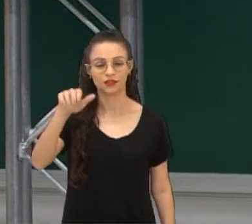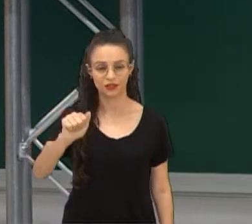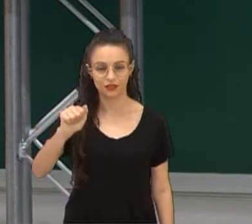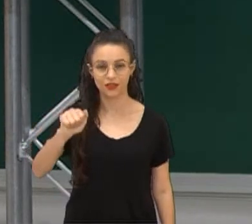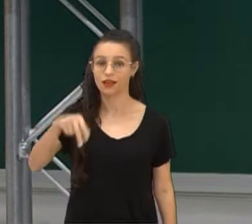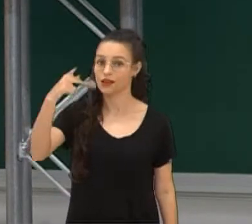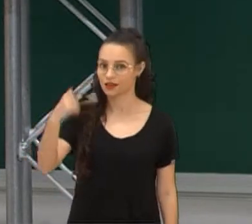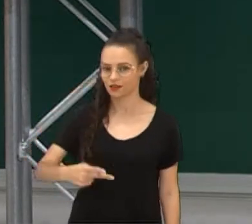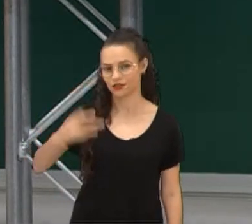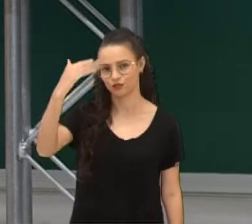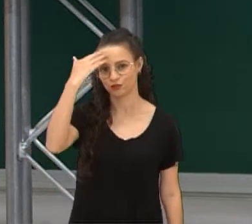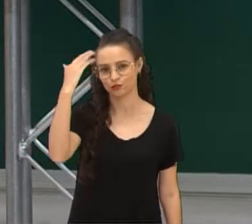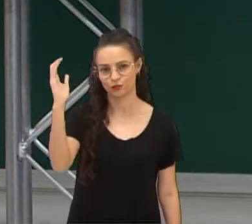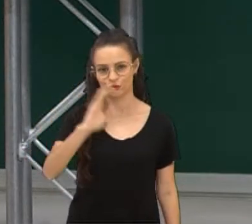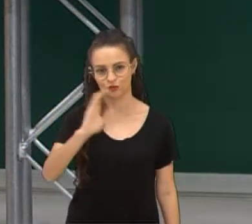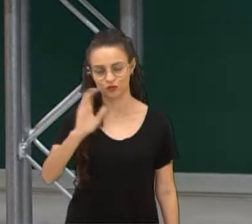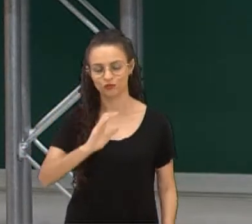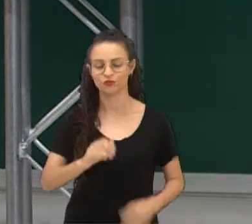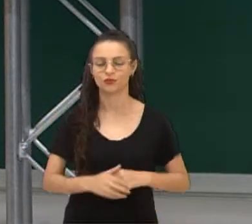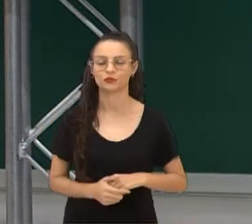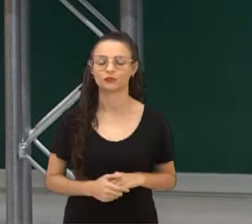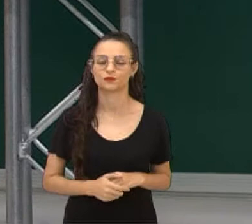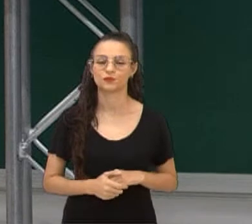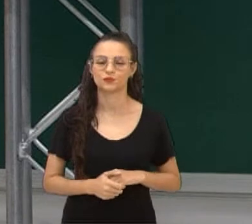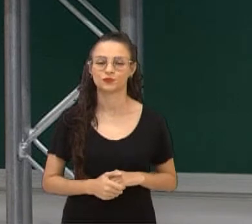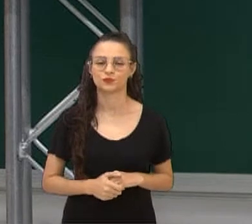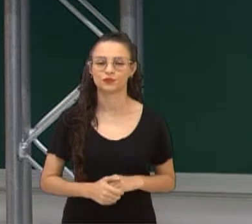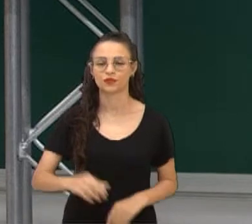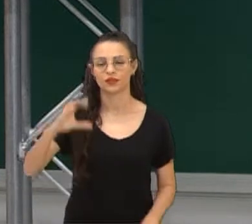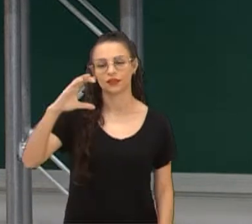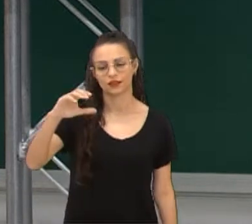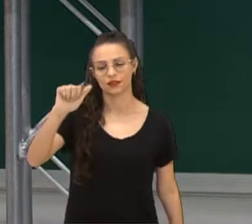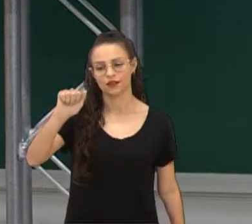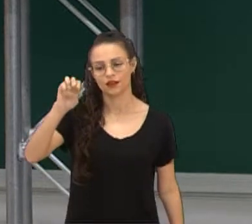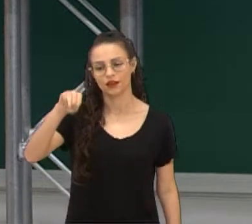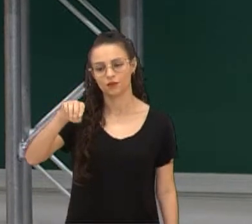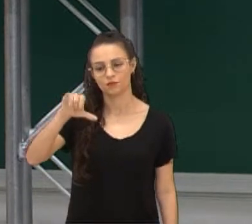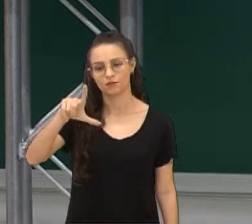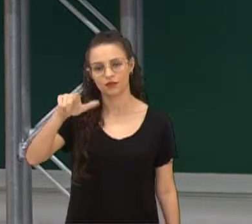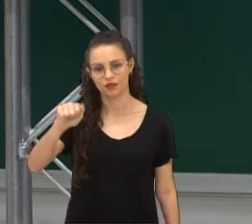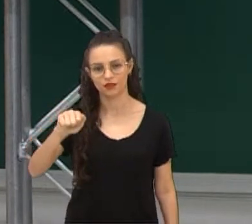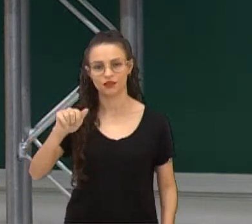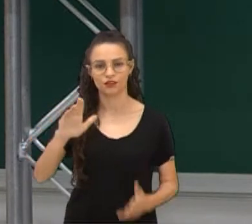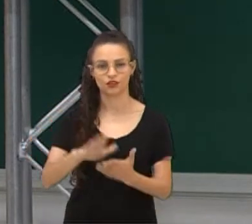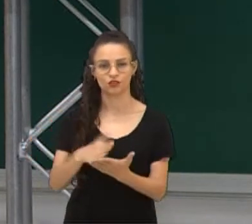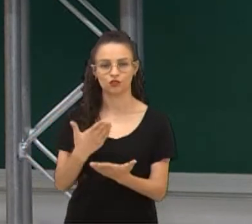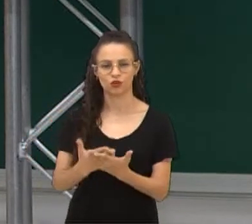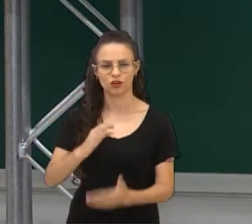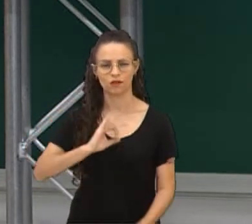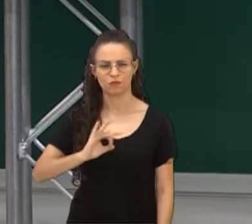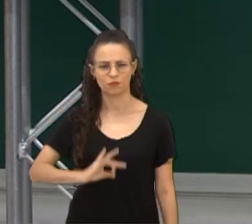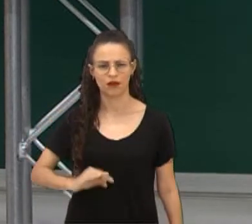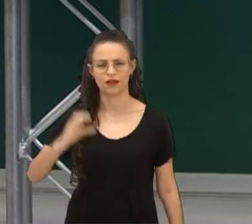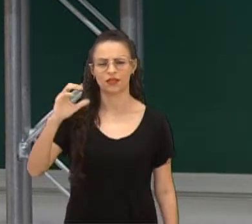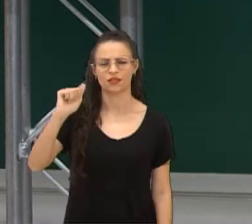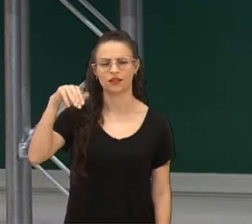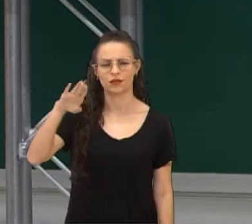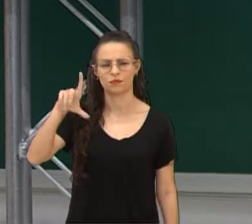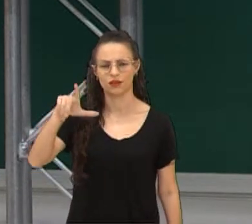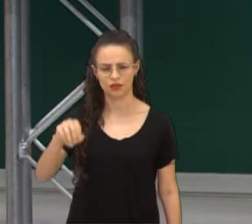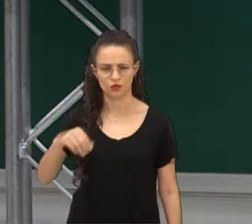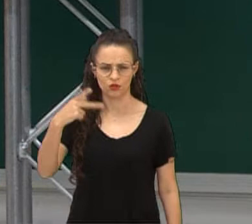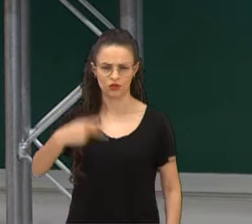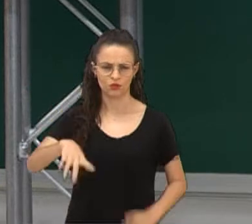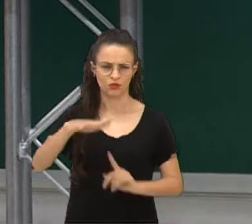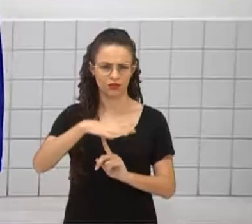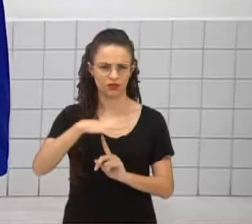Cordeiro aqui de Curitiba a dissolver Camila da Escola Padre Carmelo de casa Cau Paraná que